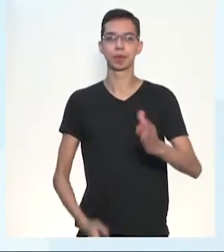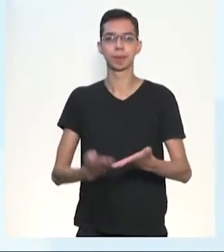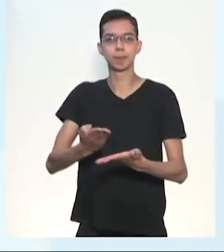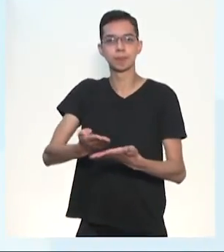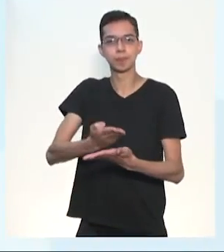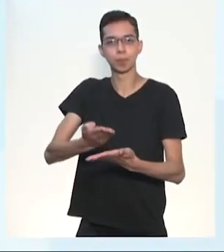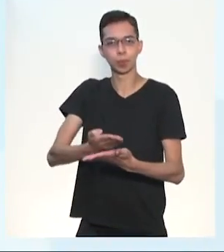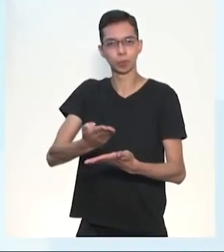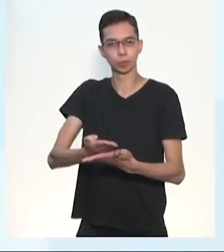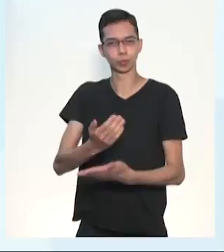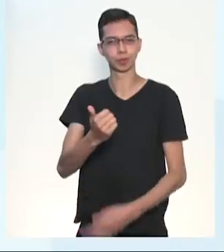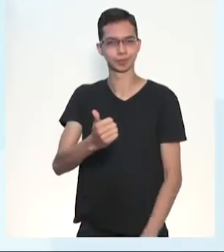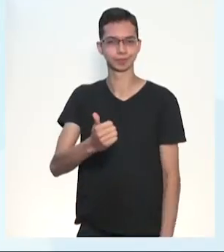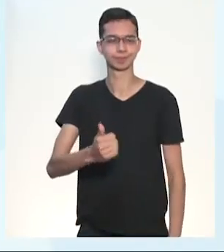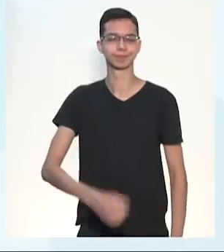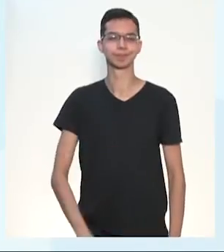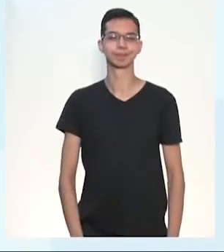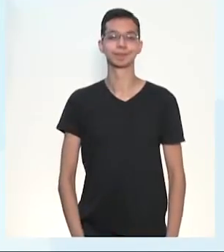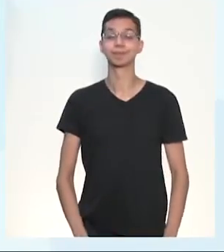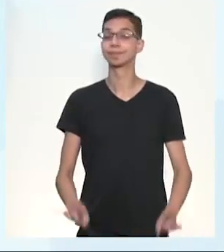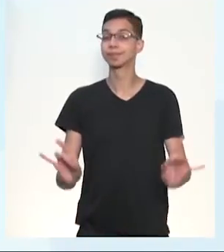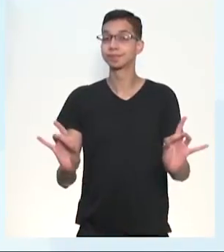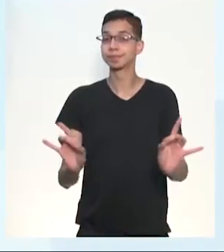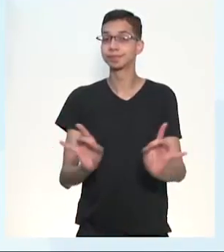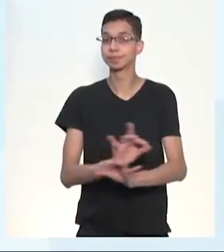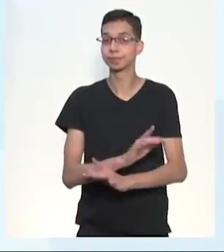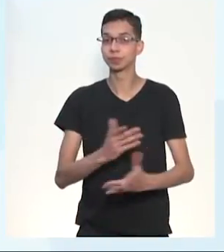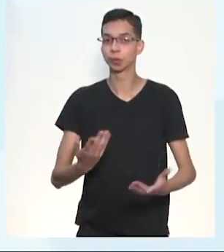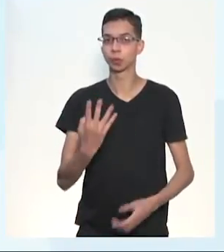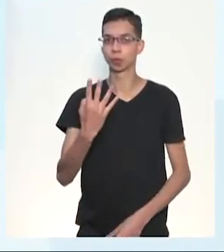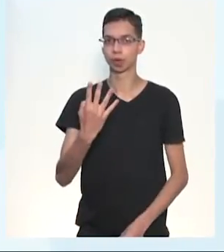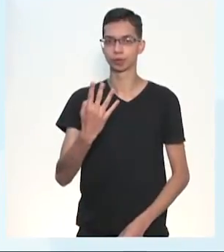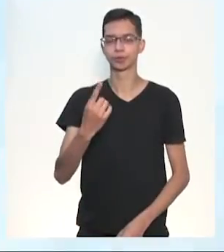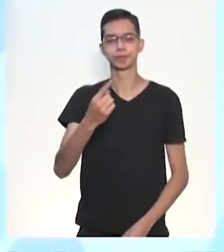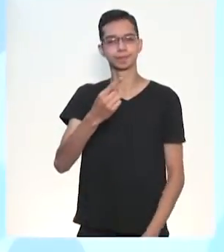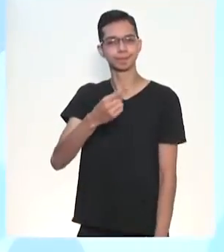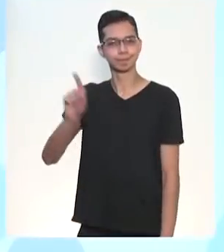Botucatu. E é isso. Questão 4 corrigida.